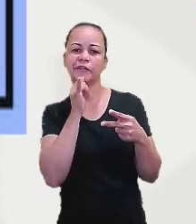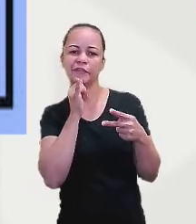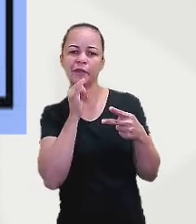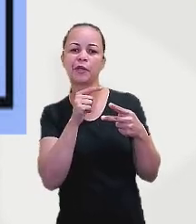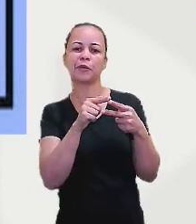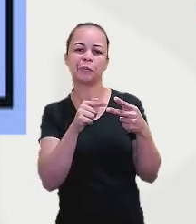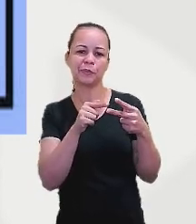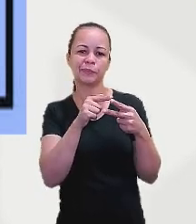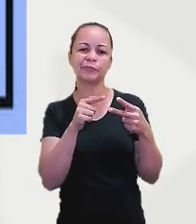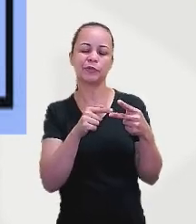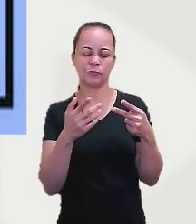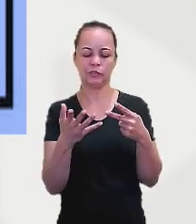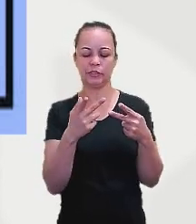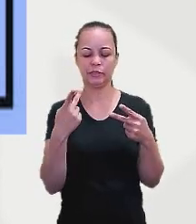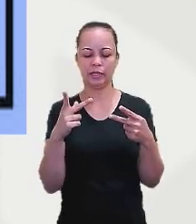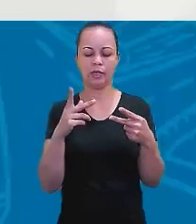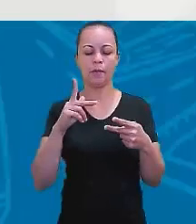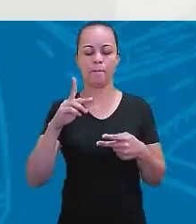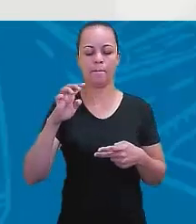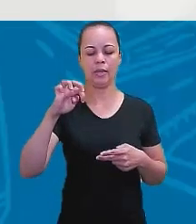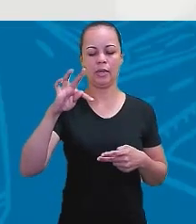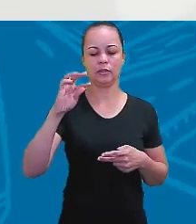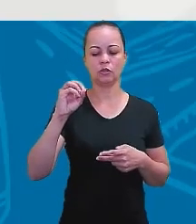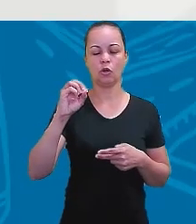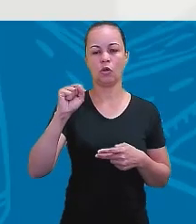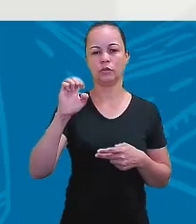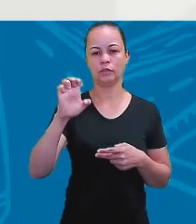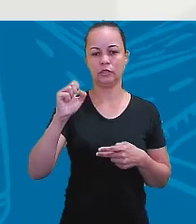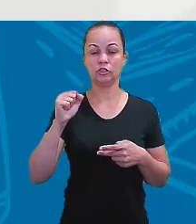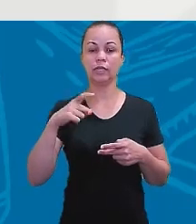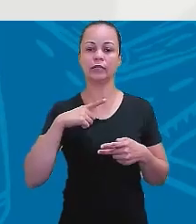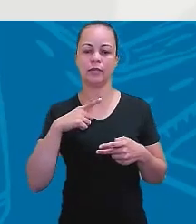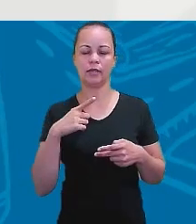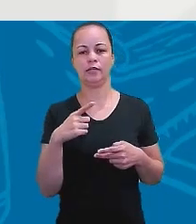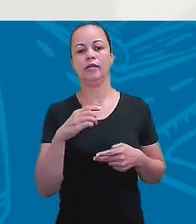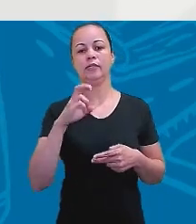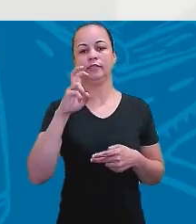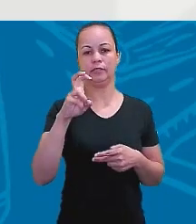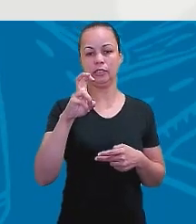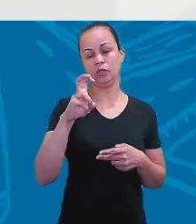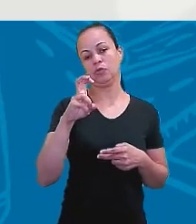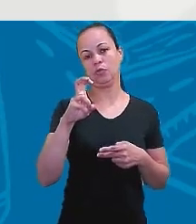são chamados de pentose, porque eles têm 5 átomos de carbono. Então, a gente vai ter a